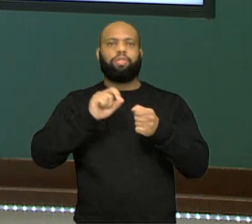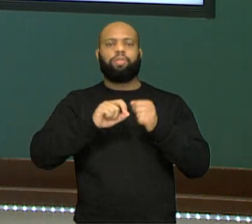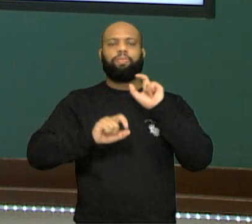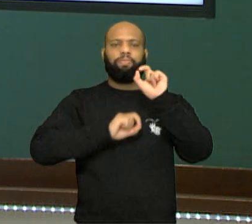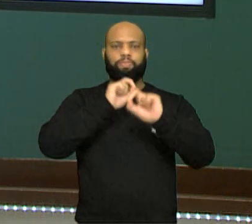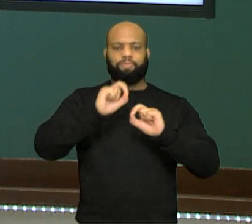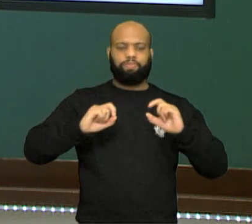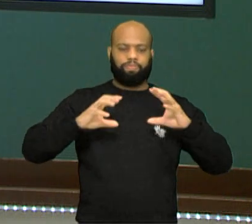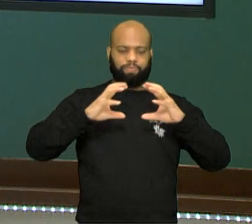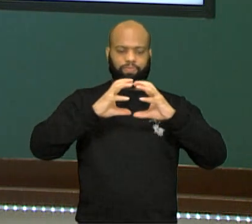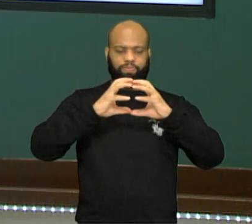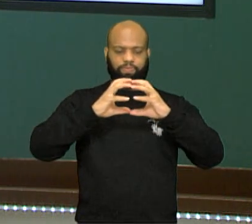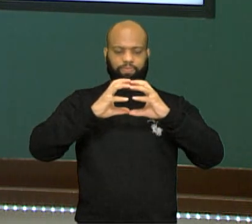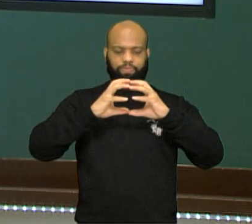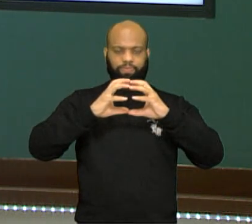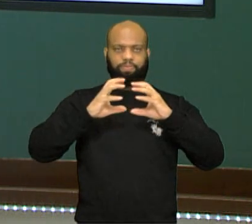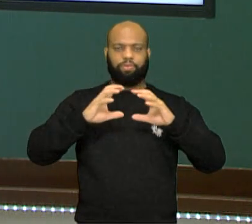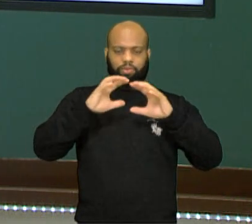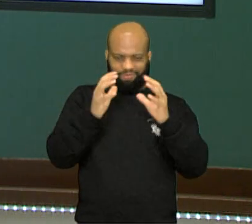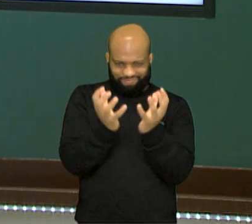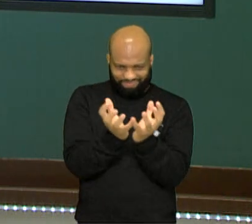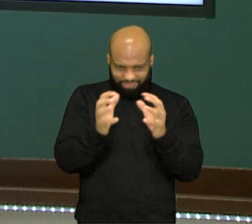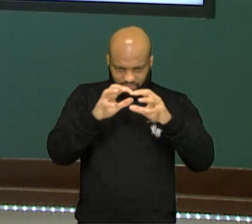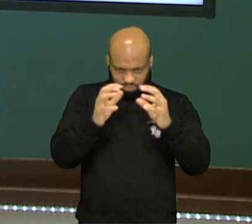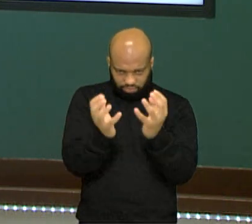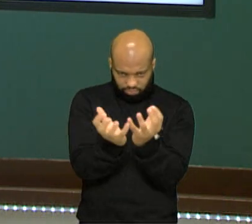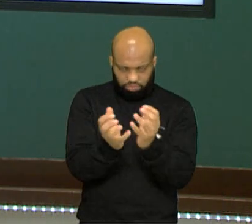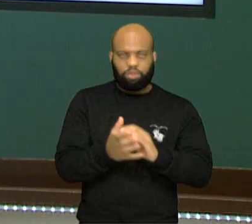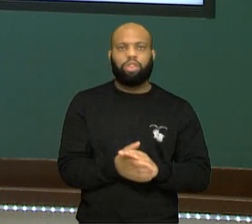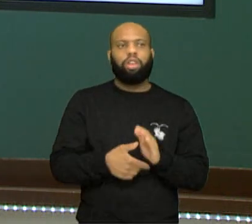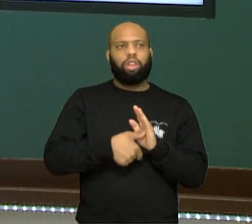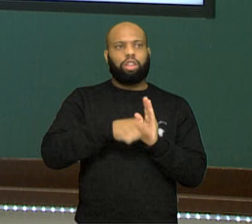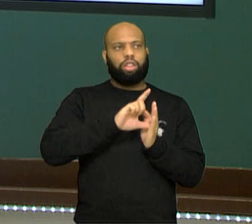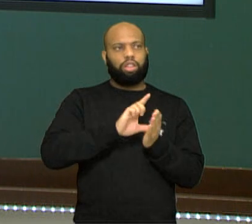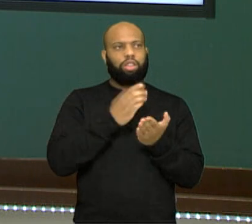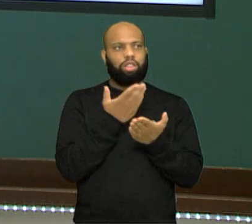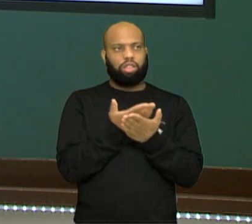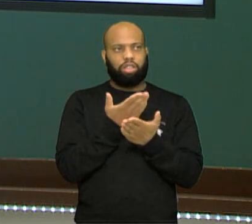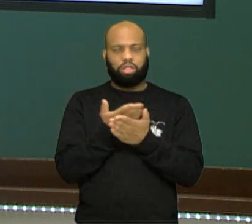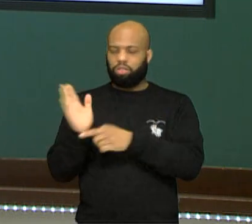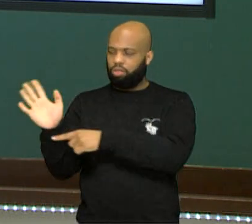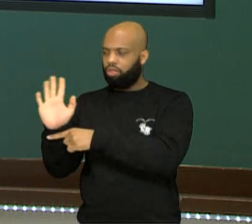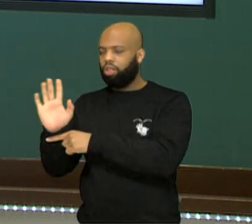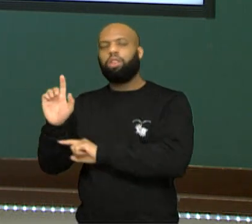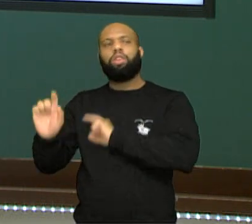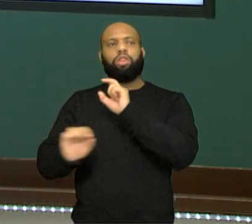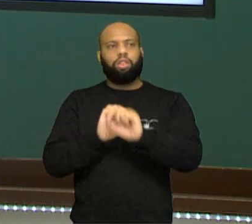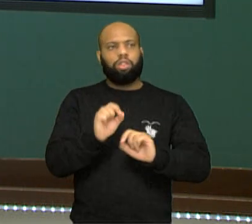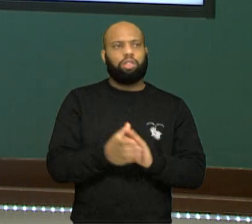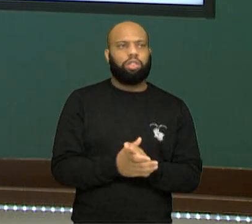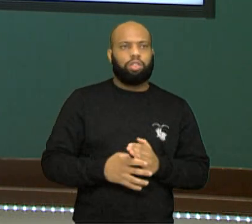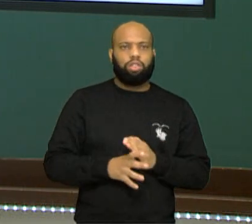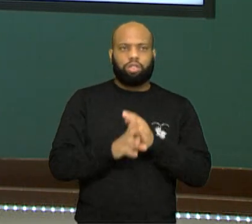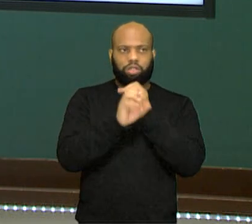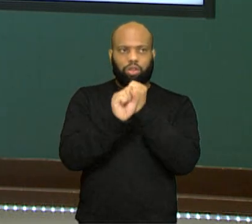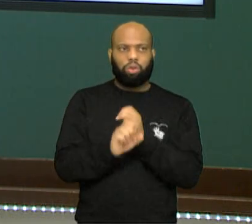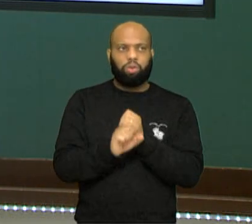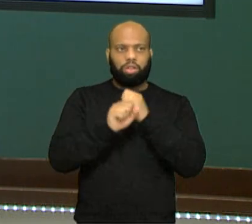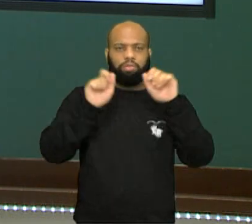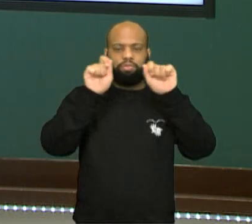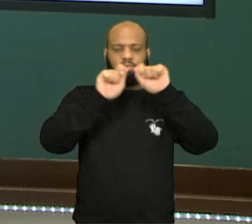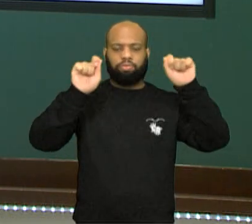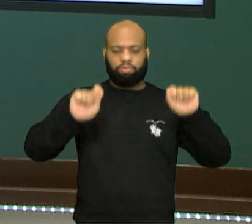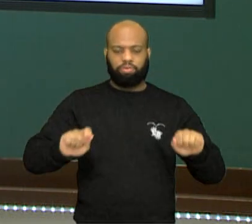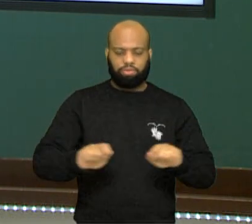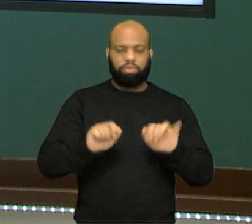exatamente essa casquinha. Como nós vimos no disco anterior, no vídeo anterior, para a gente calcular esta área,